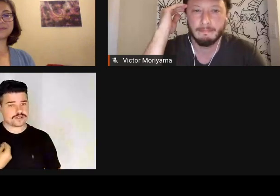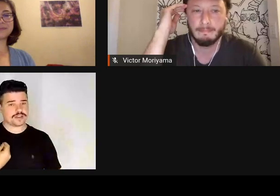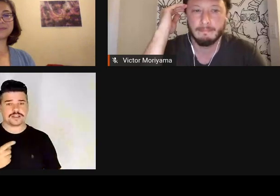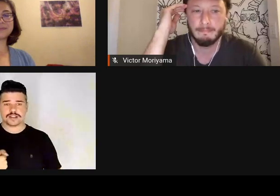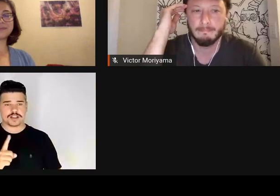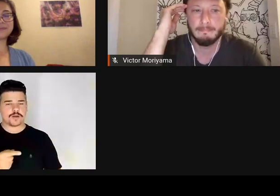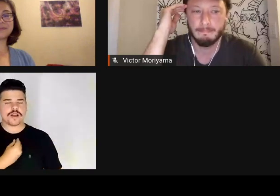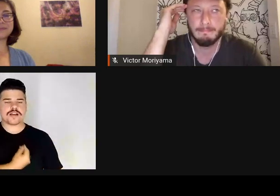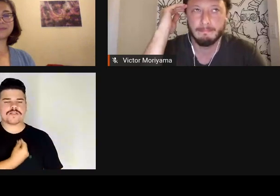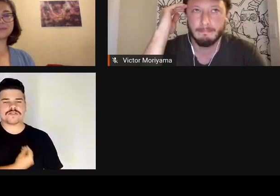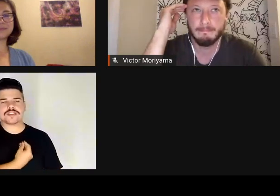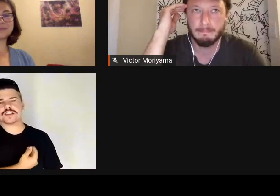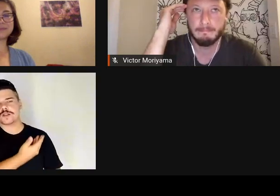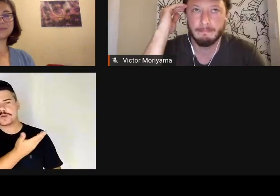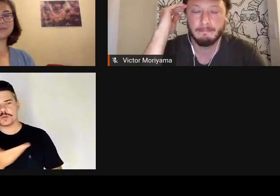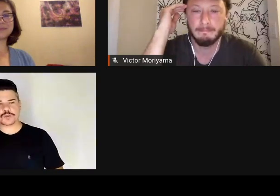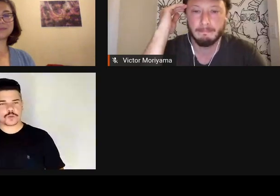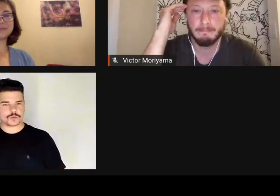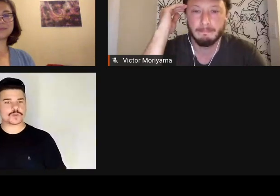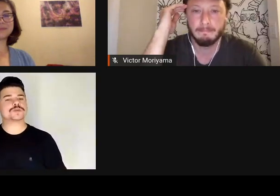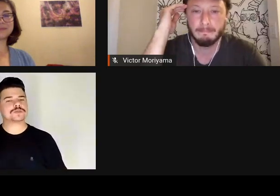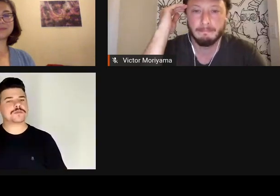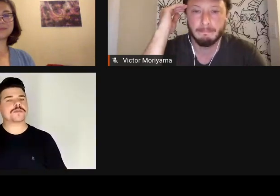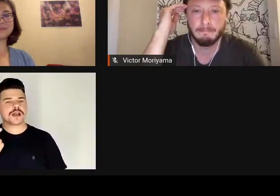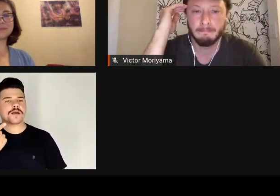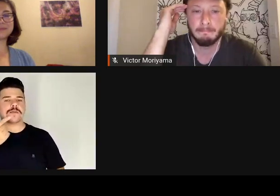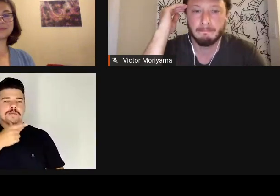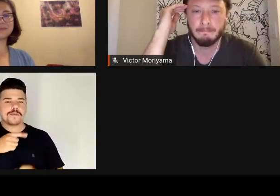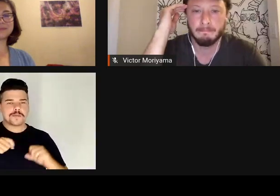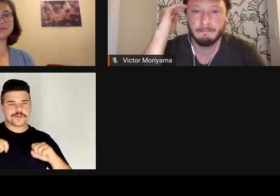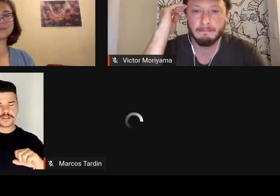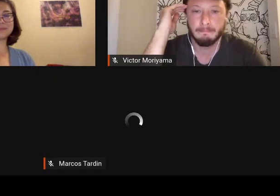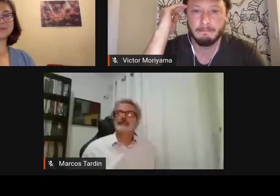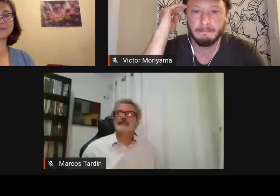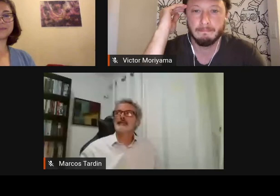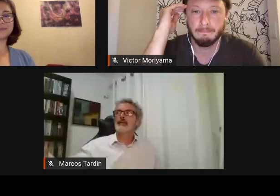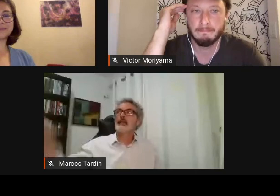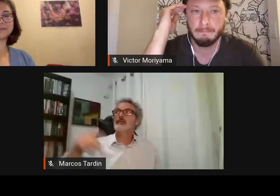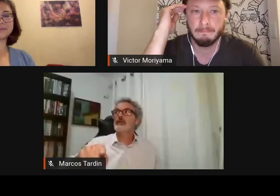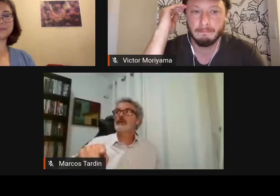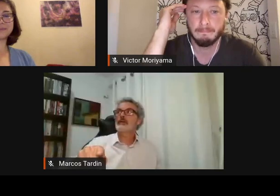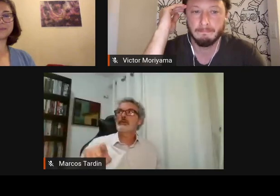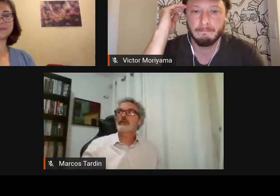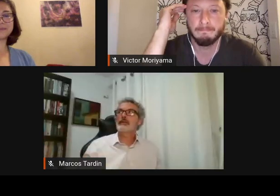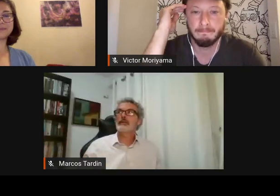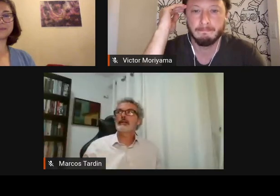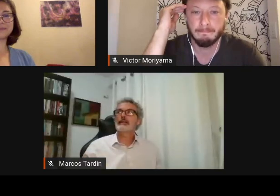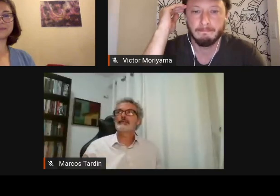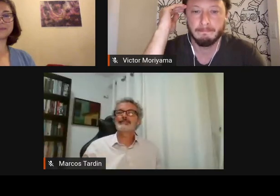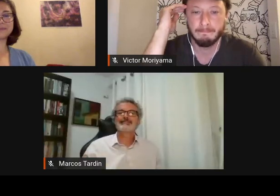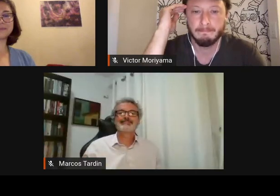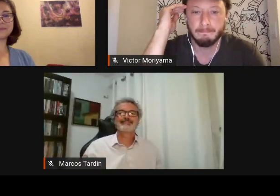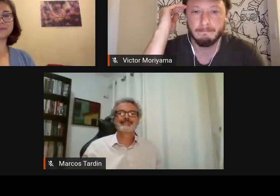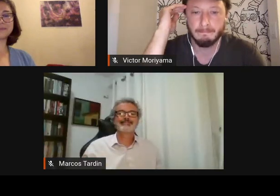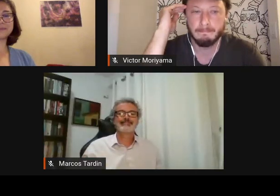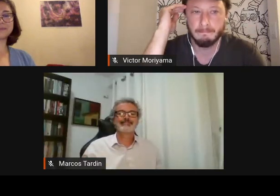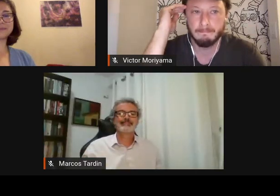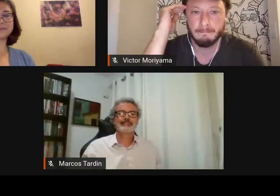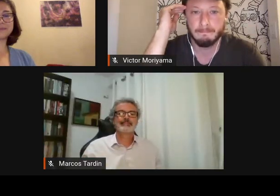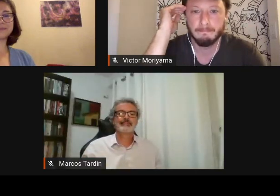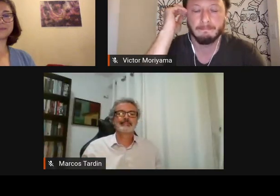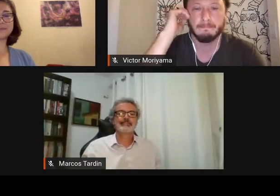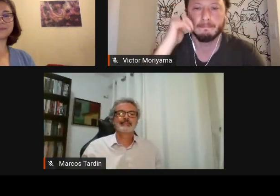outros, entendeu? Para poder colher o momento decisivo em que a coisa